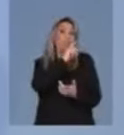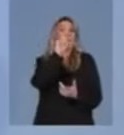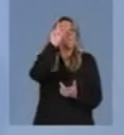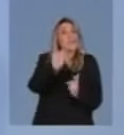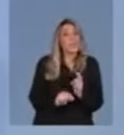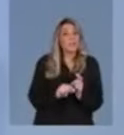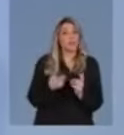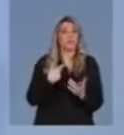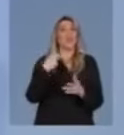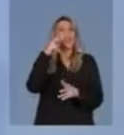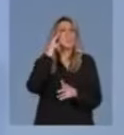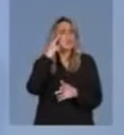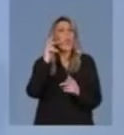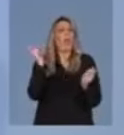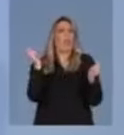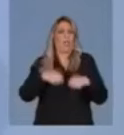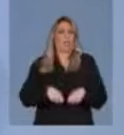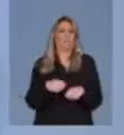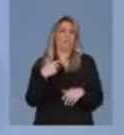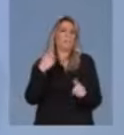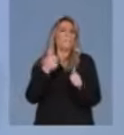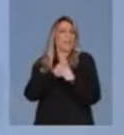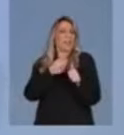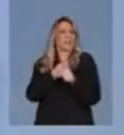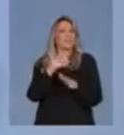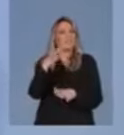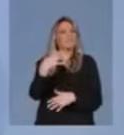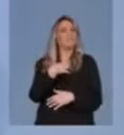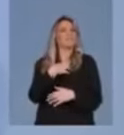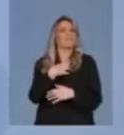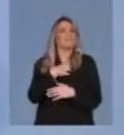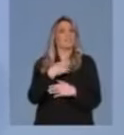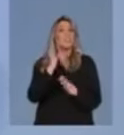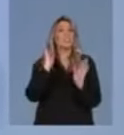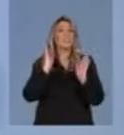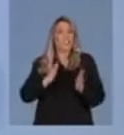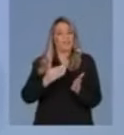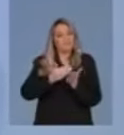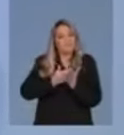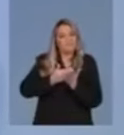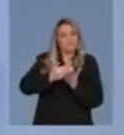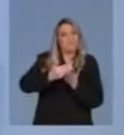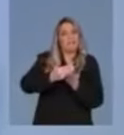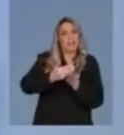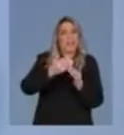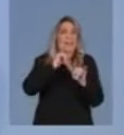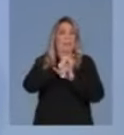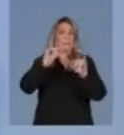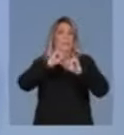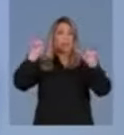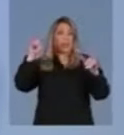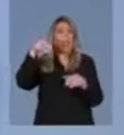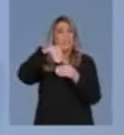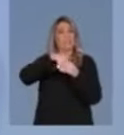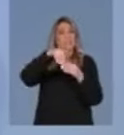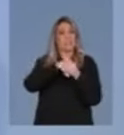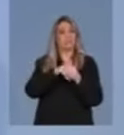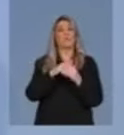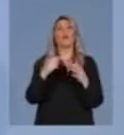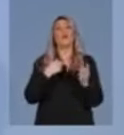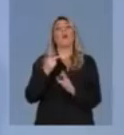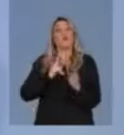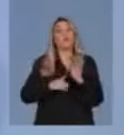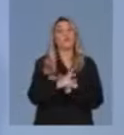esse sonho ele é possível Ele tá perto a gente já está na metade do processo de campanha na metade da eleição a gente continua em